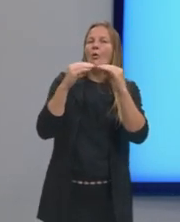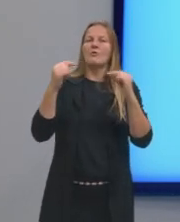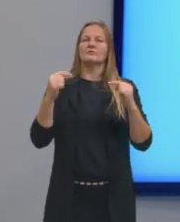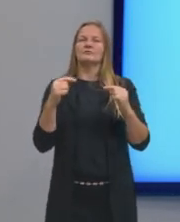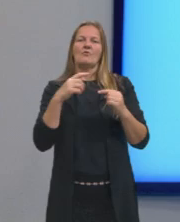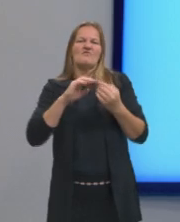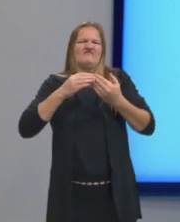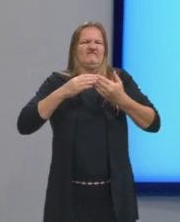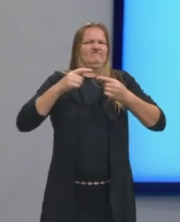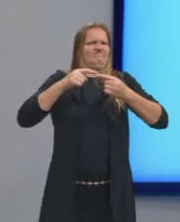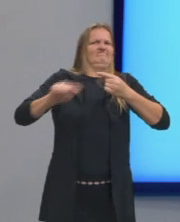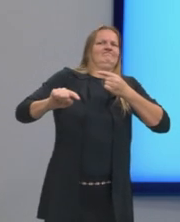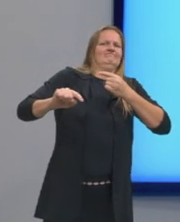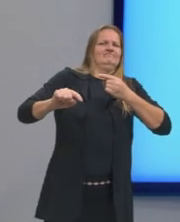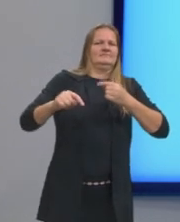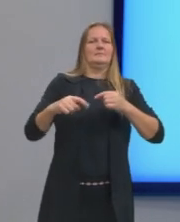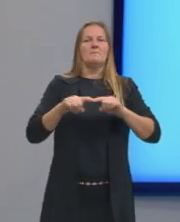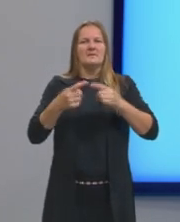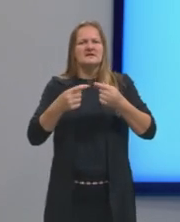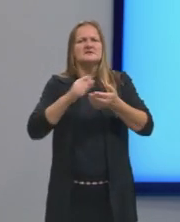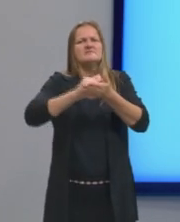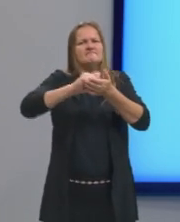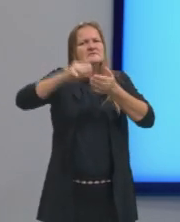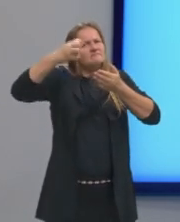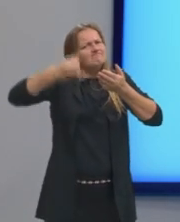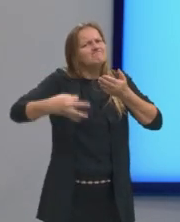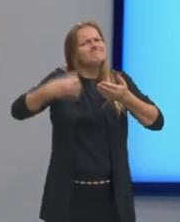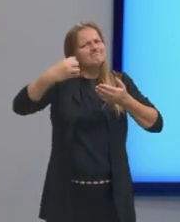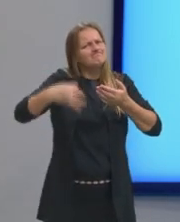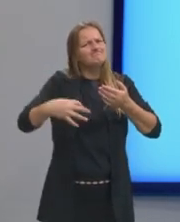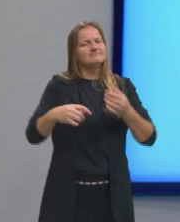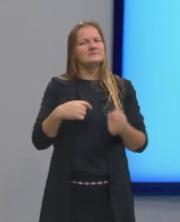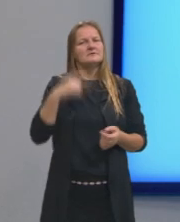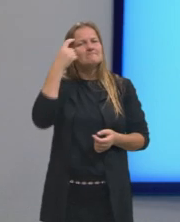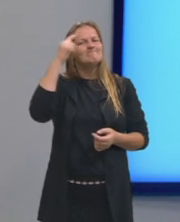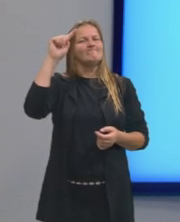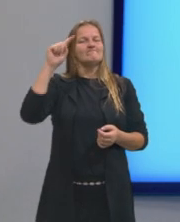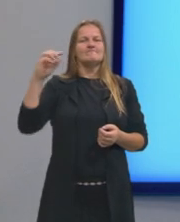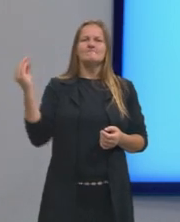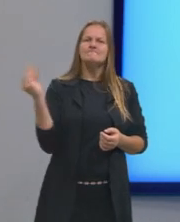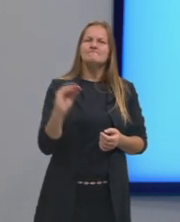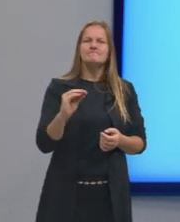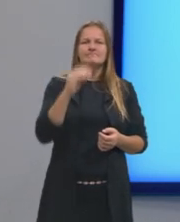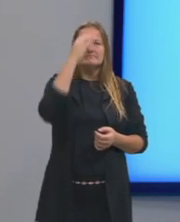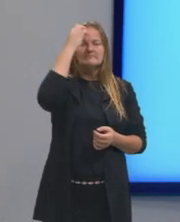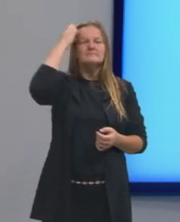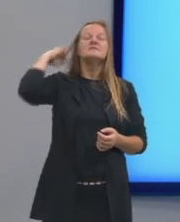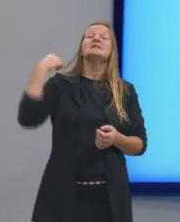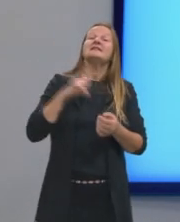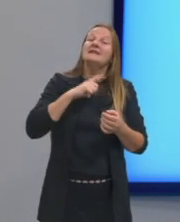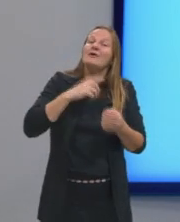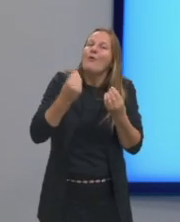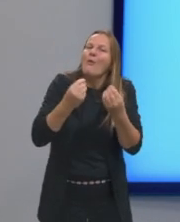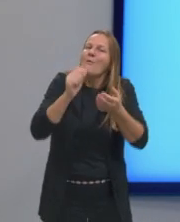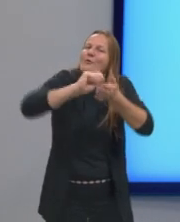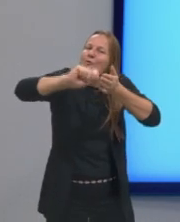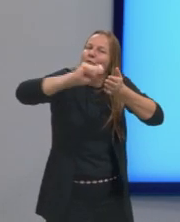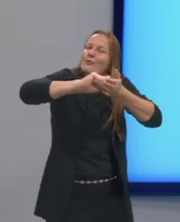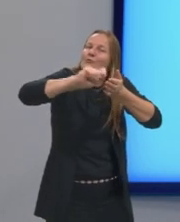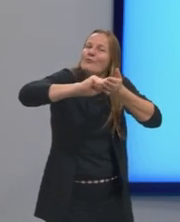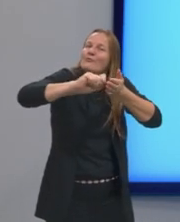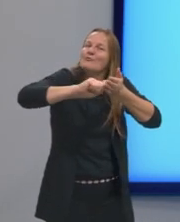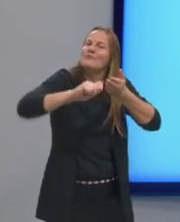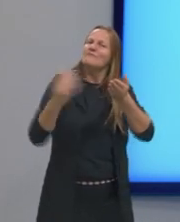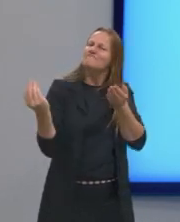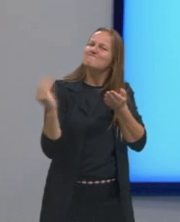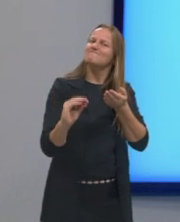concordo mas eu embaso eu tenho uma forma teórica para explicar isso né